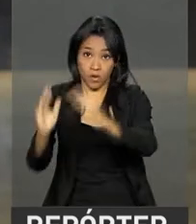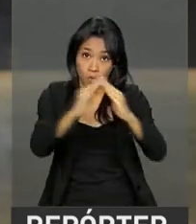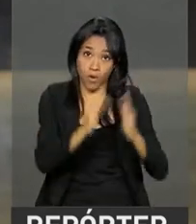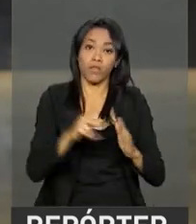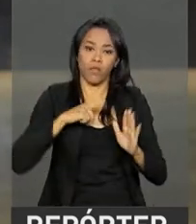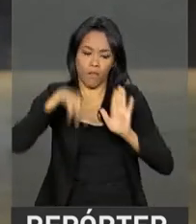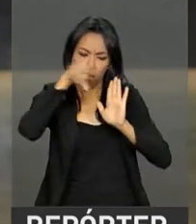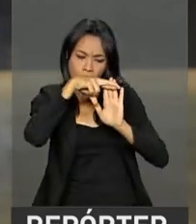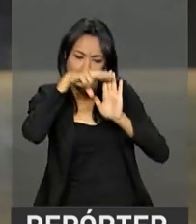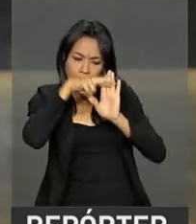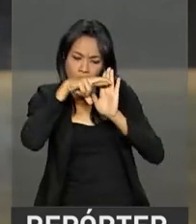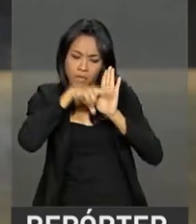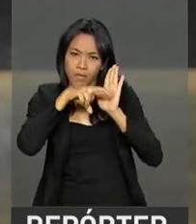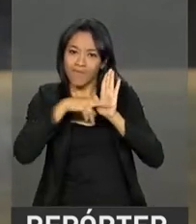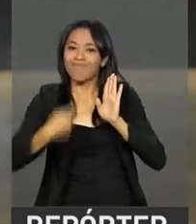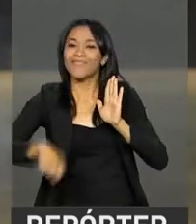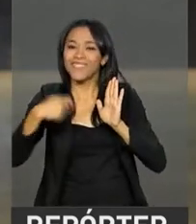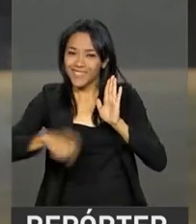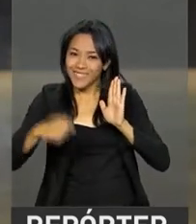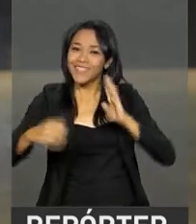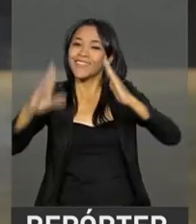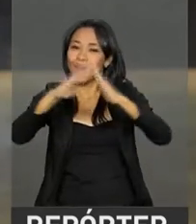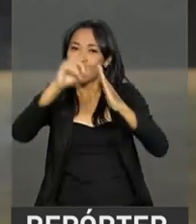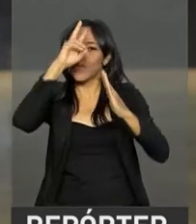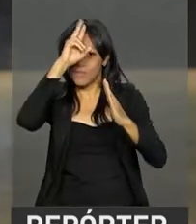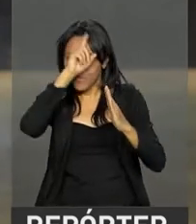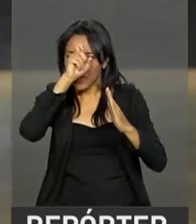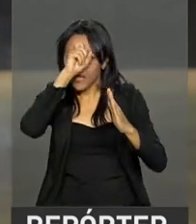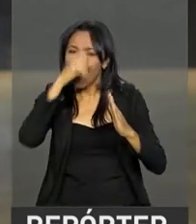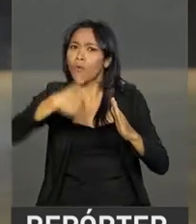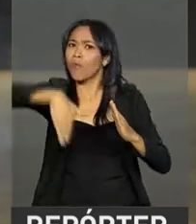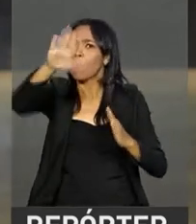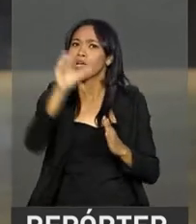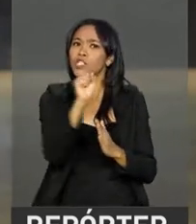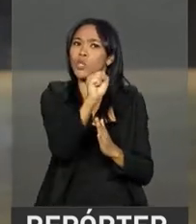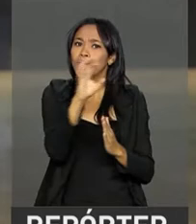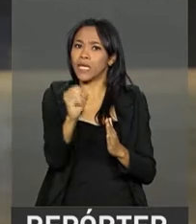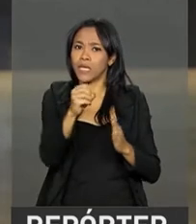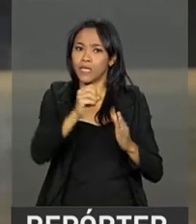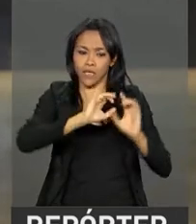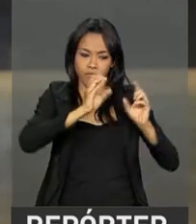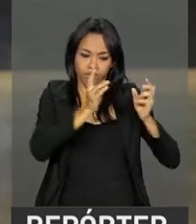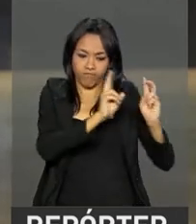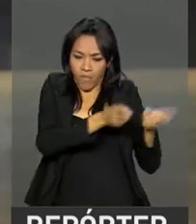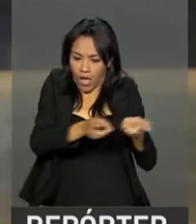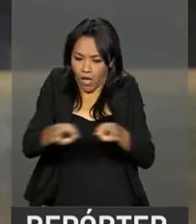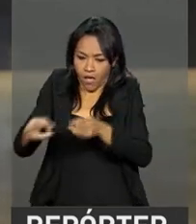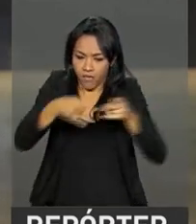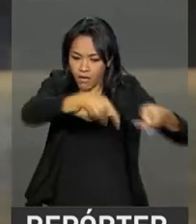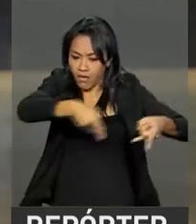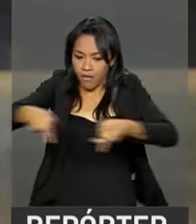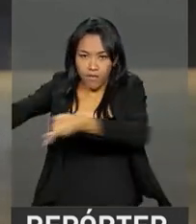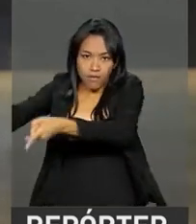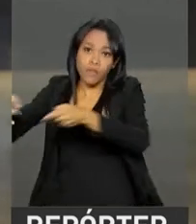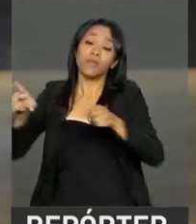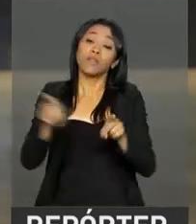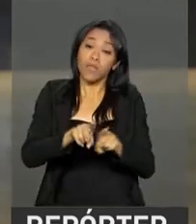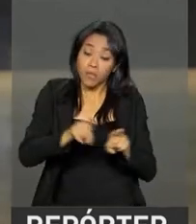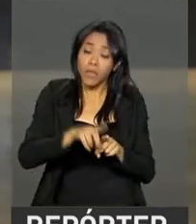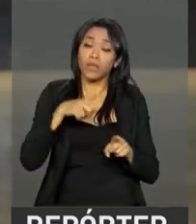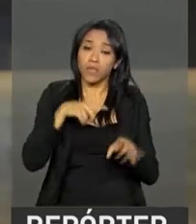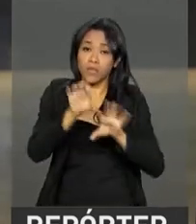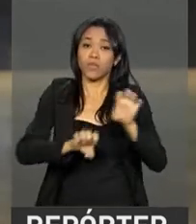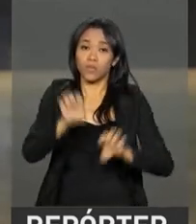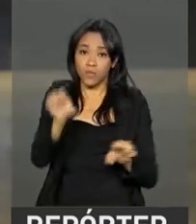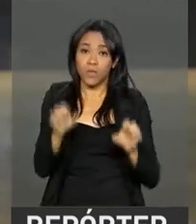cidade também precisava ter um hospital com mais de 80 leitos do sistema único de saúde e com potencial para ser o hospital de